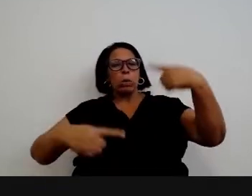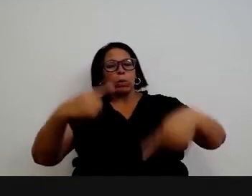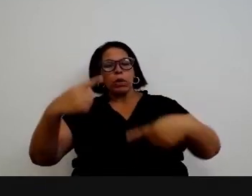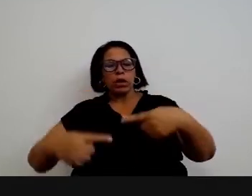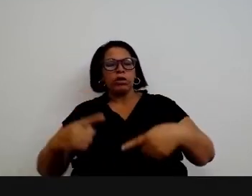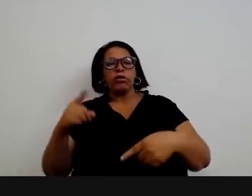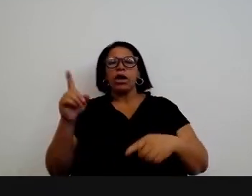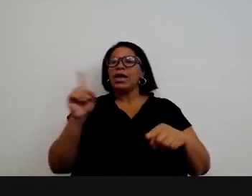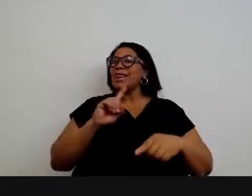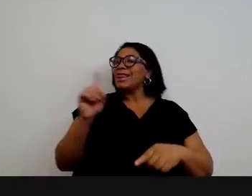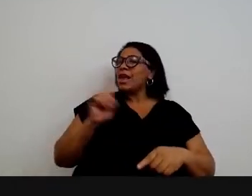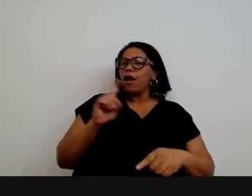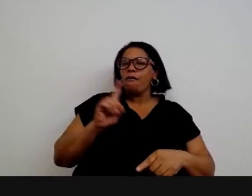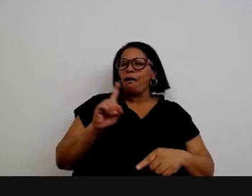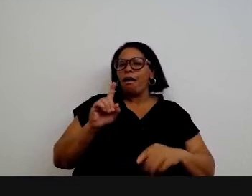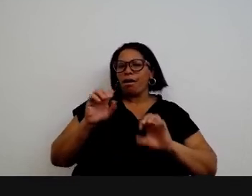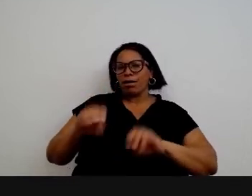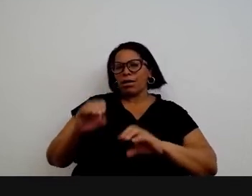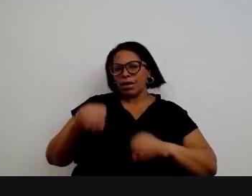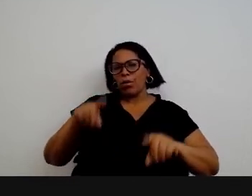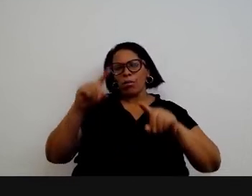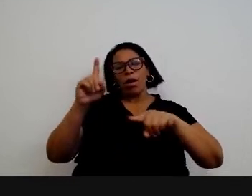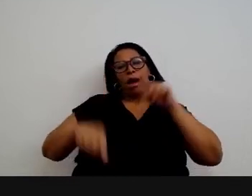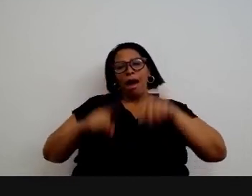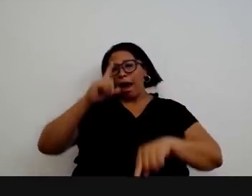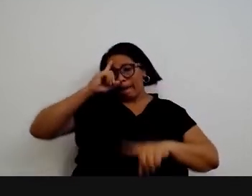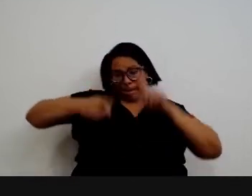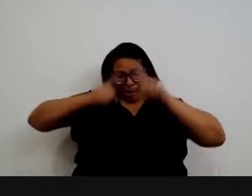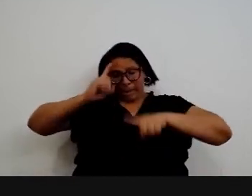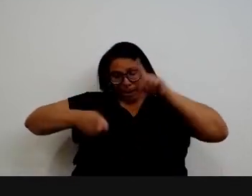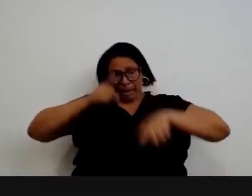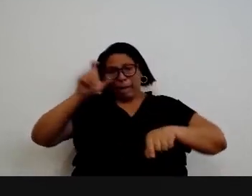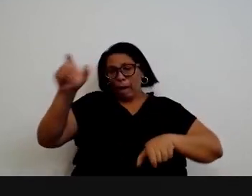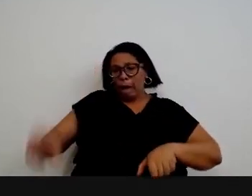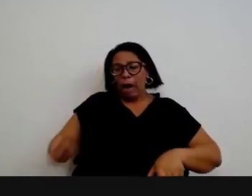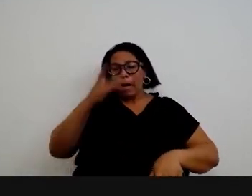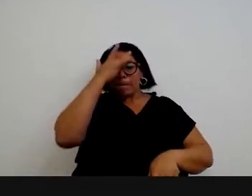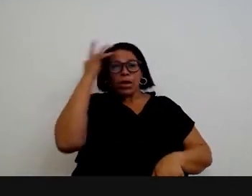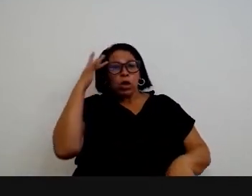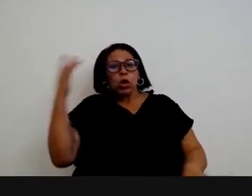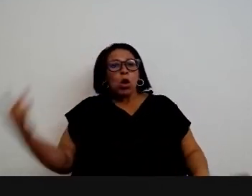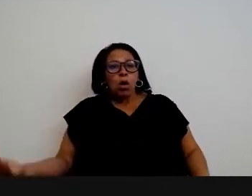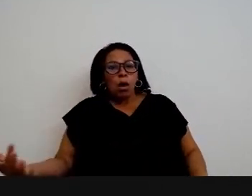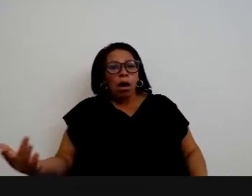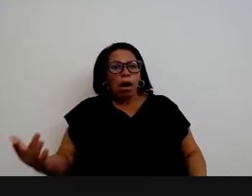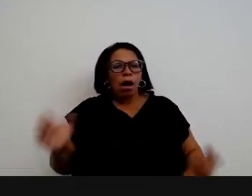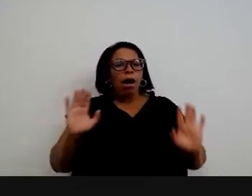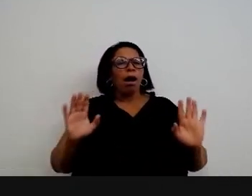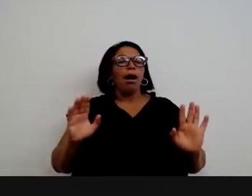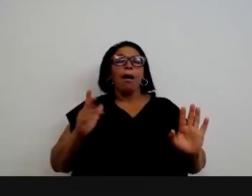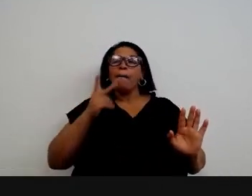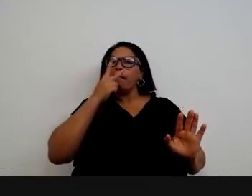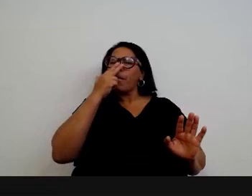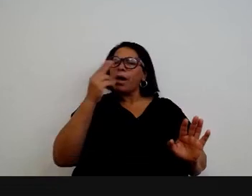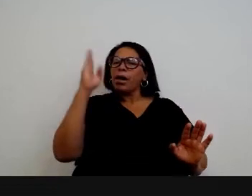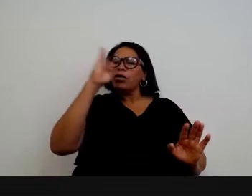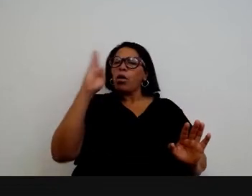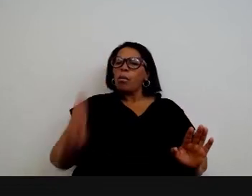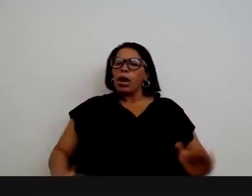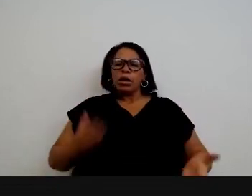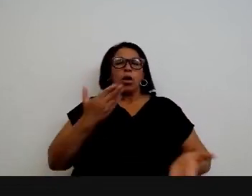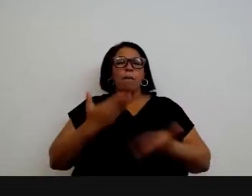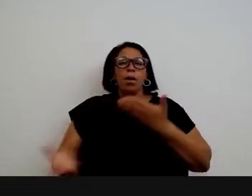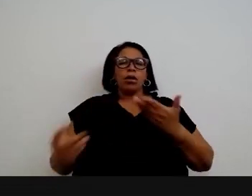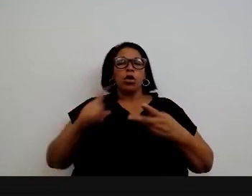por algo que não é educação política. É doutrinação ditatorial, é completamente diferente. Então o Brasil perdeu, ao meu ver, duas